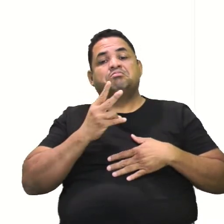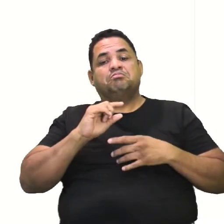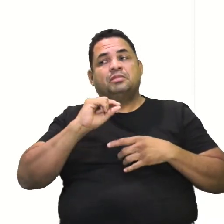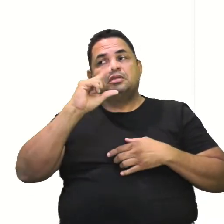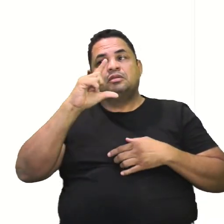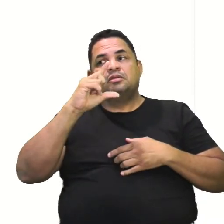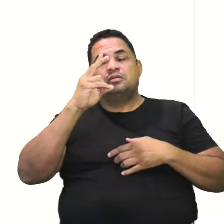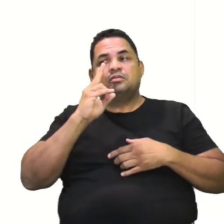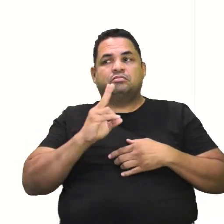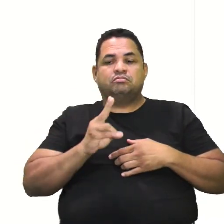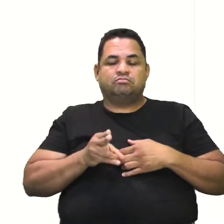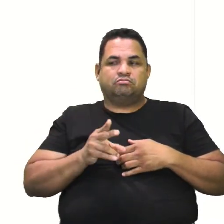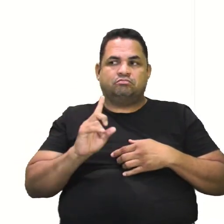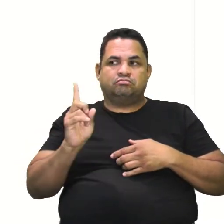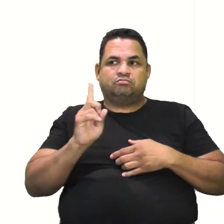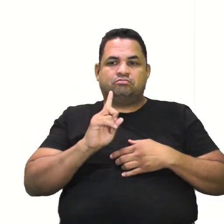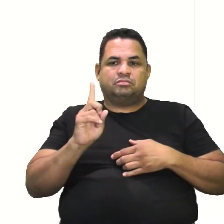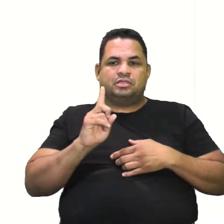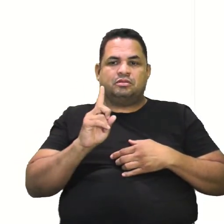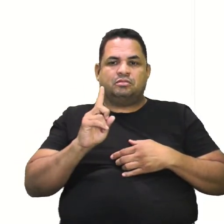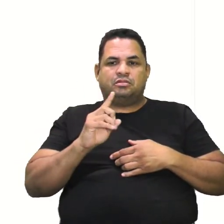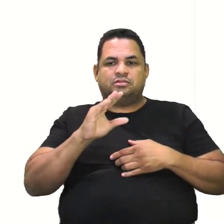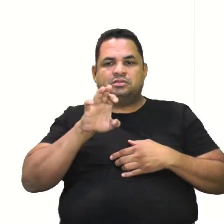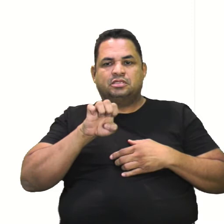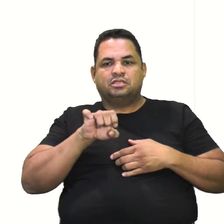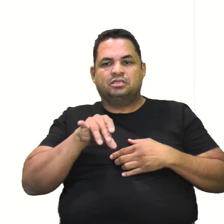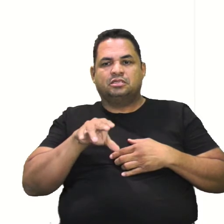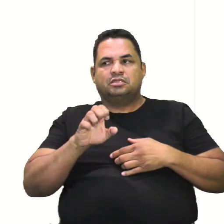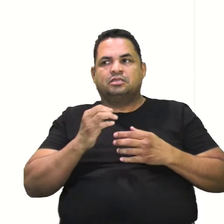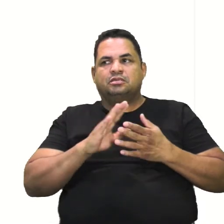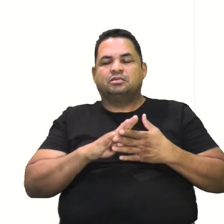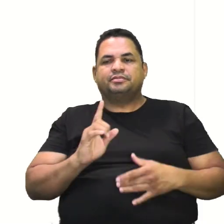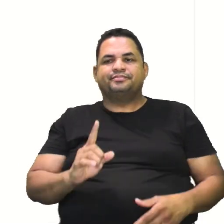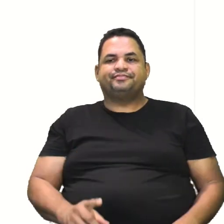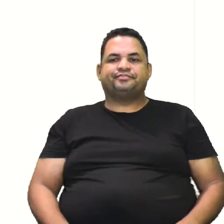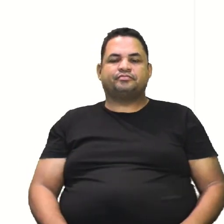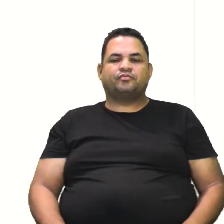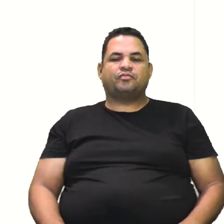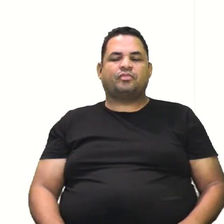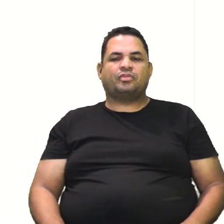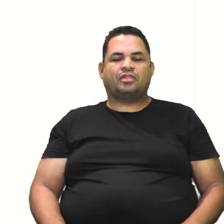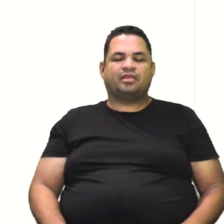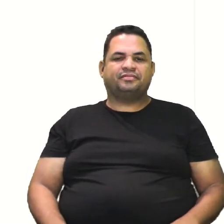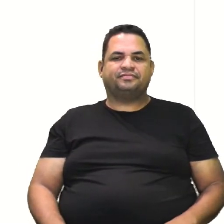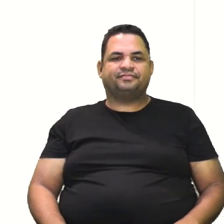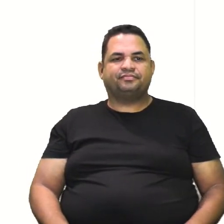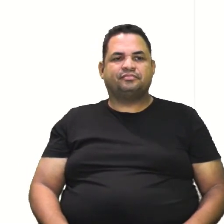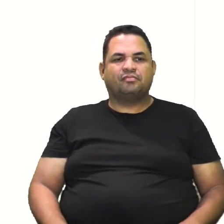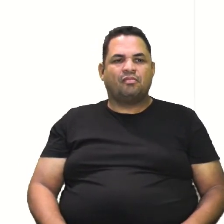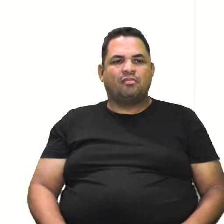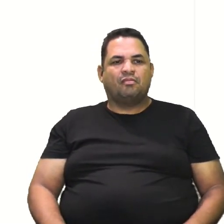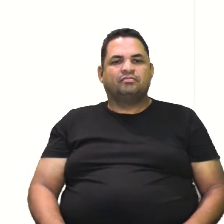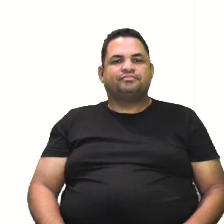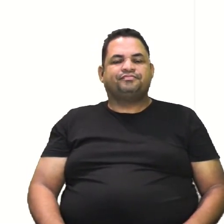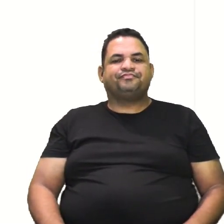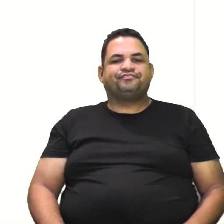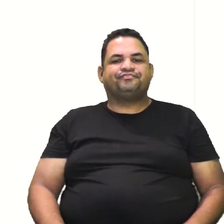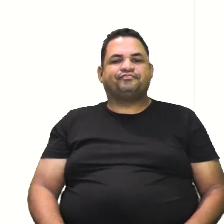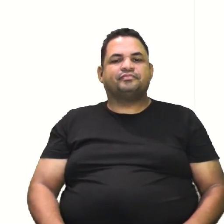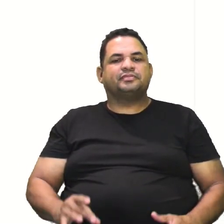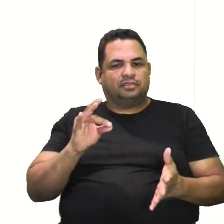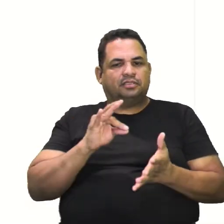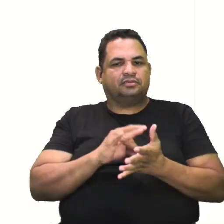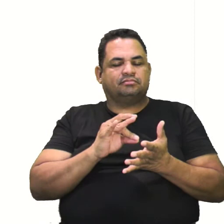igual, eu vou colocar no final não é secante. A reta R não é secante à circunferência.